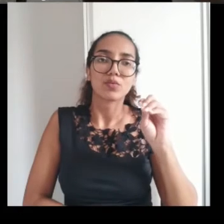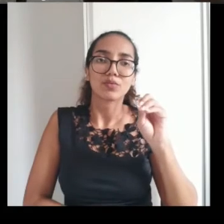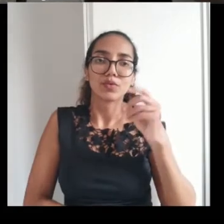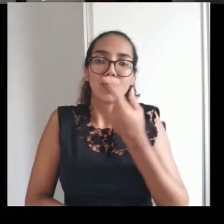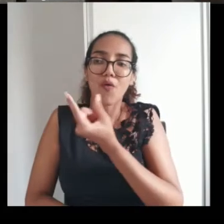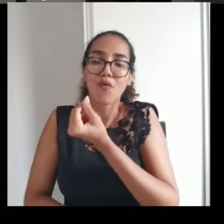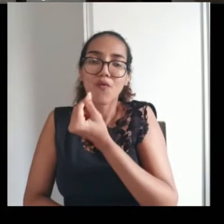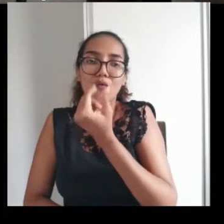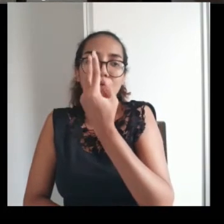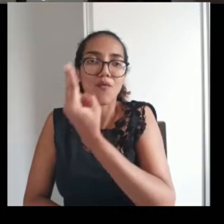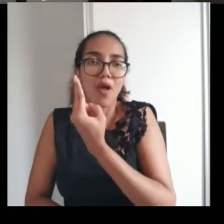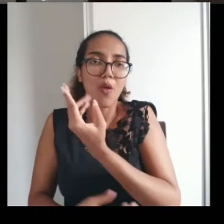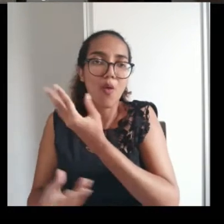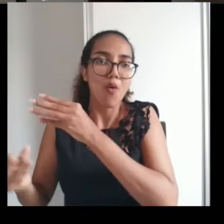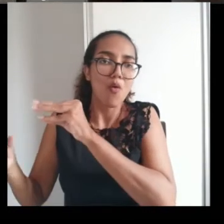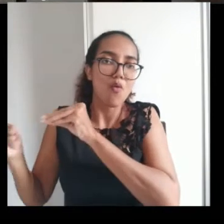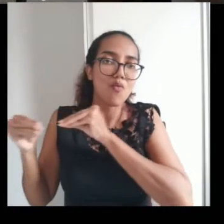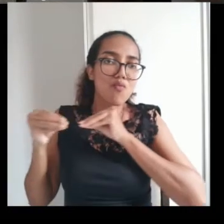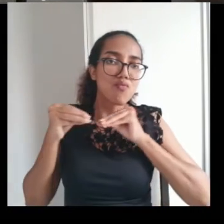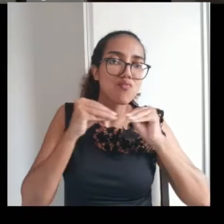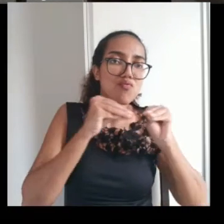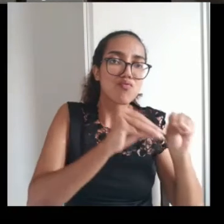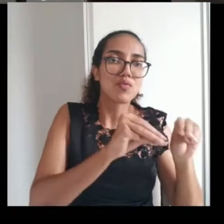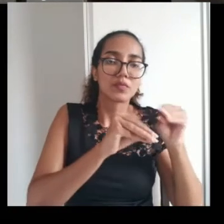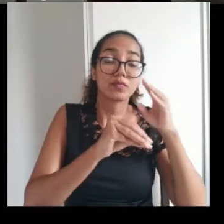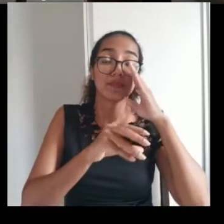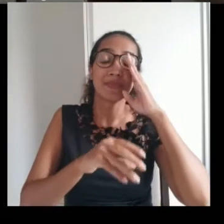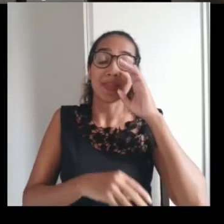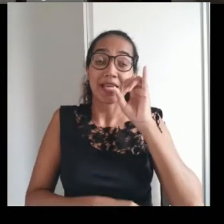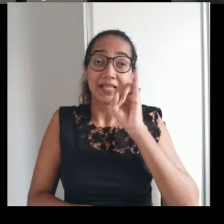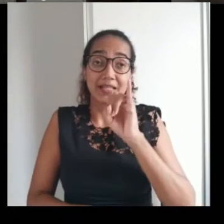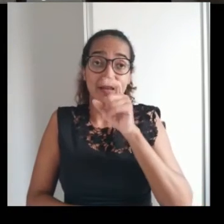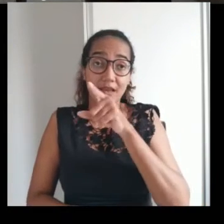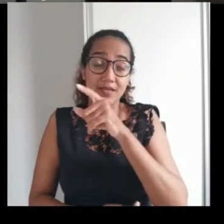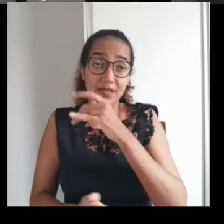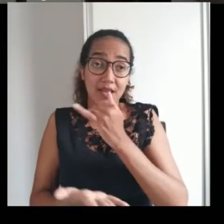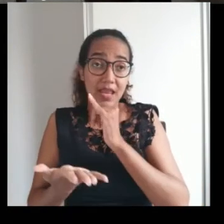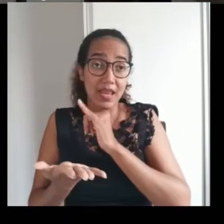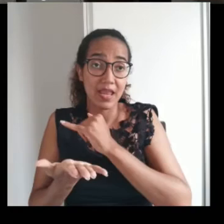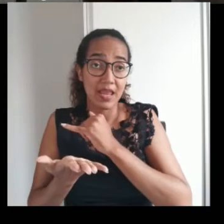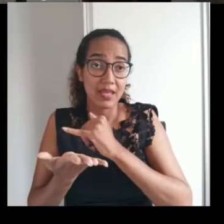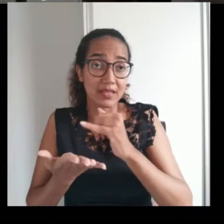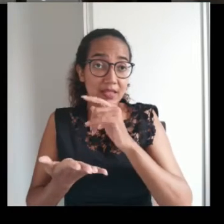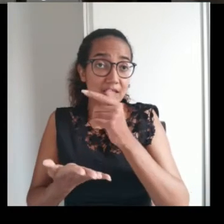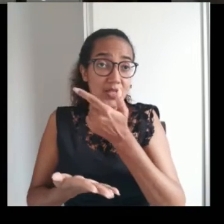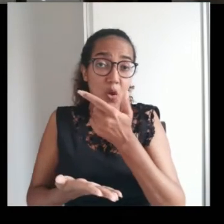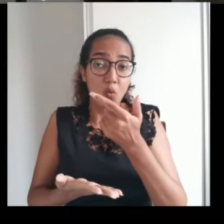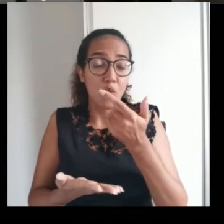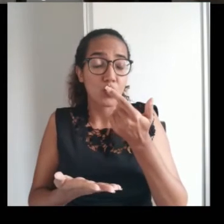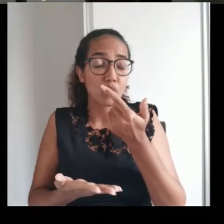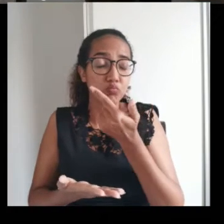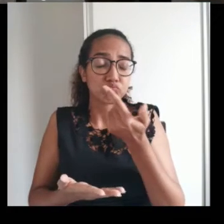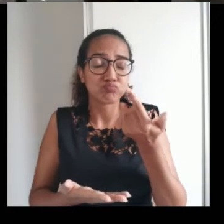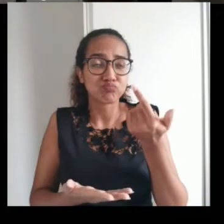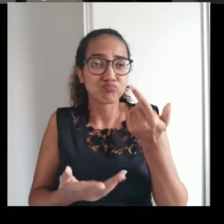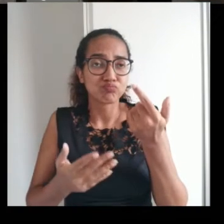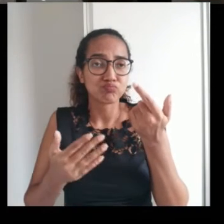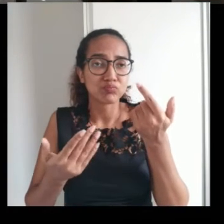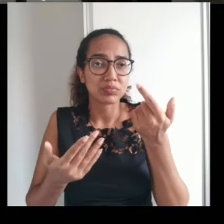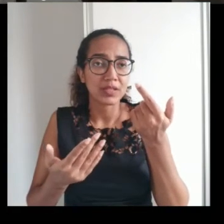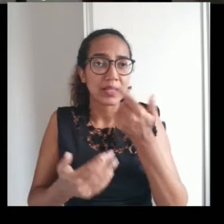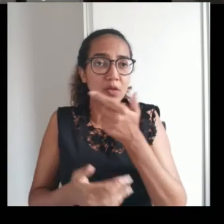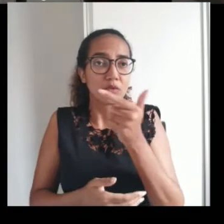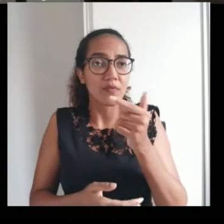sucesso. Caso esse if não seja satisfeito, eu simplesmente dou uma mensagem que não é possível realizar